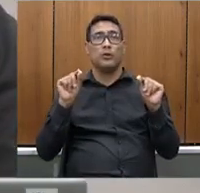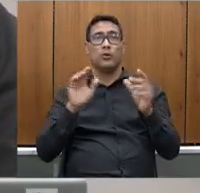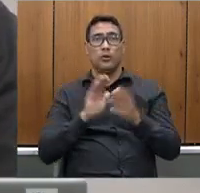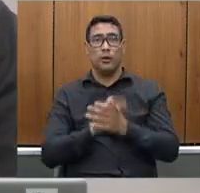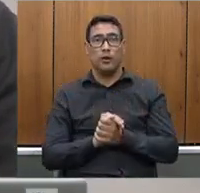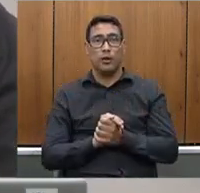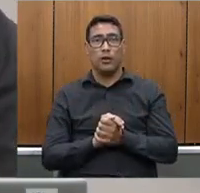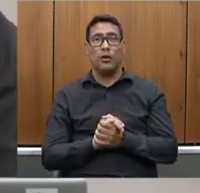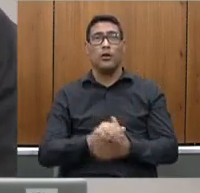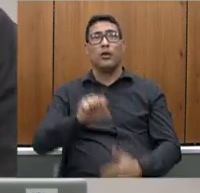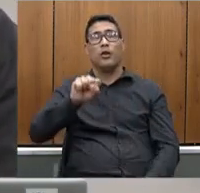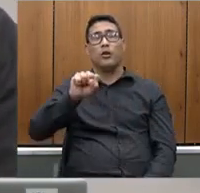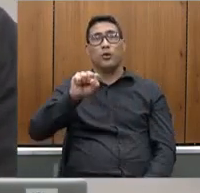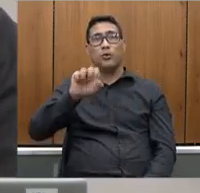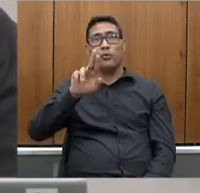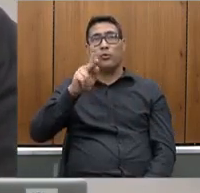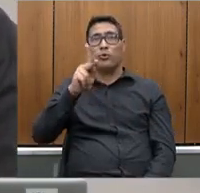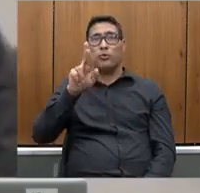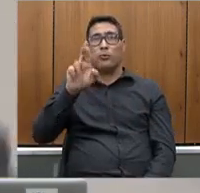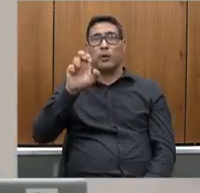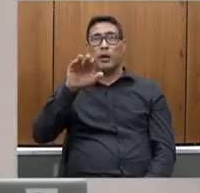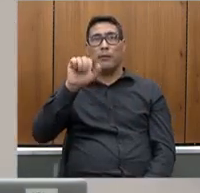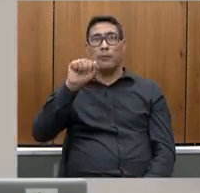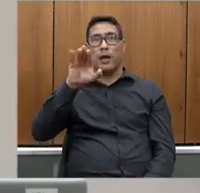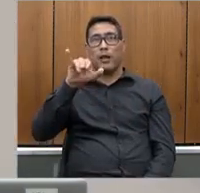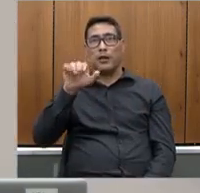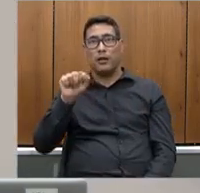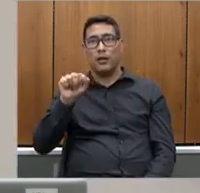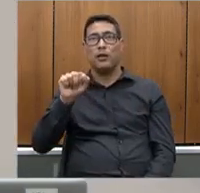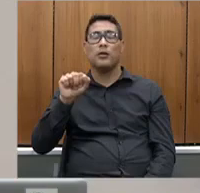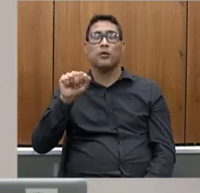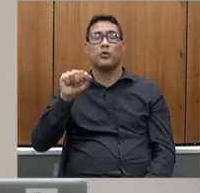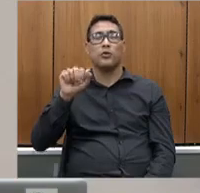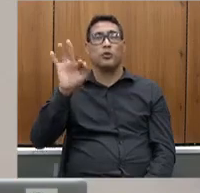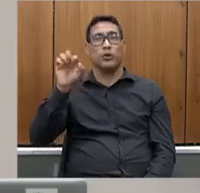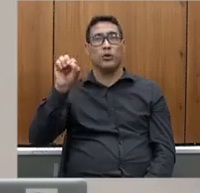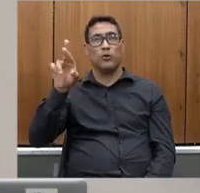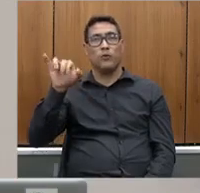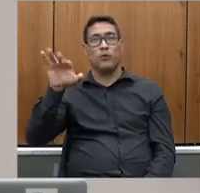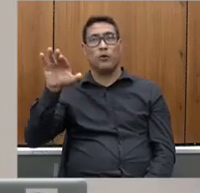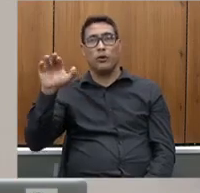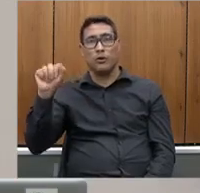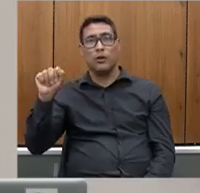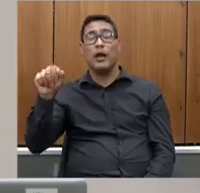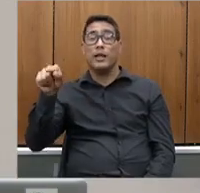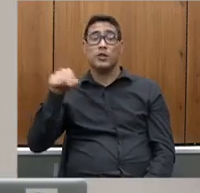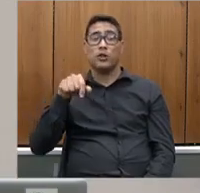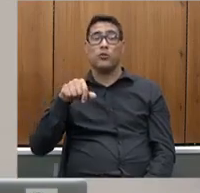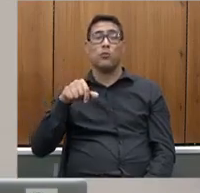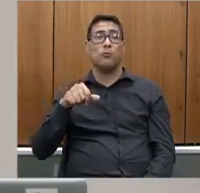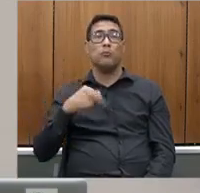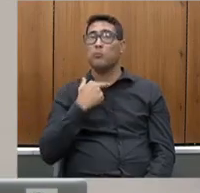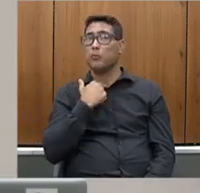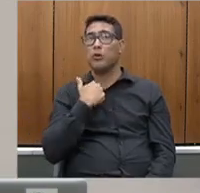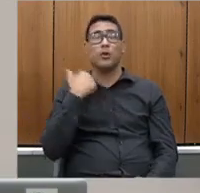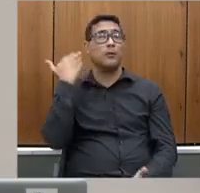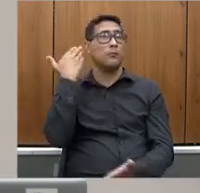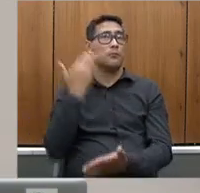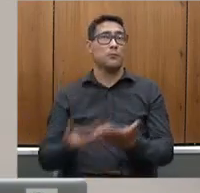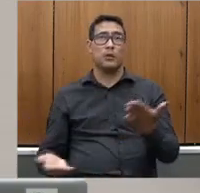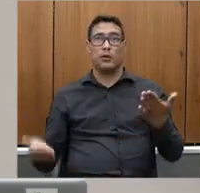A Supremacia de força Nossa instituição não pode perder de vista aquilo que ela